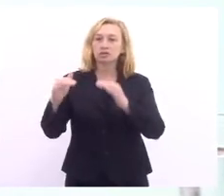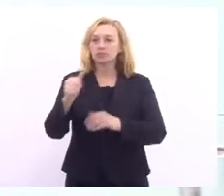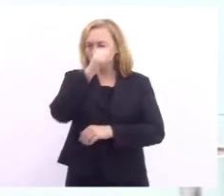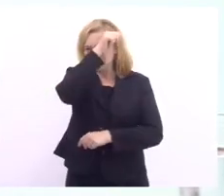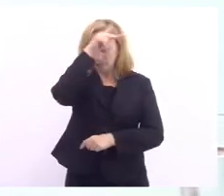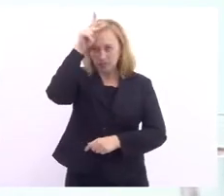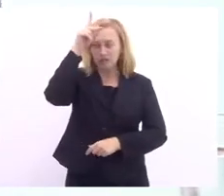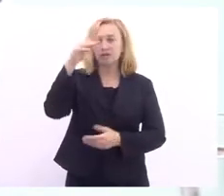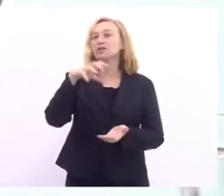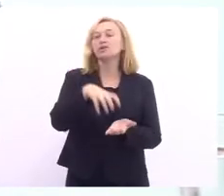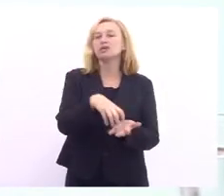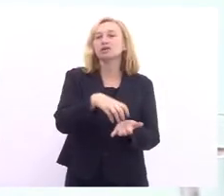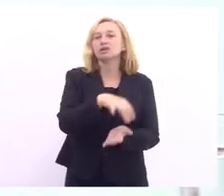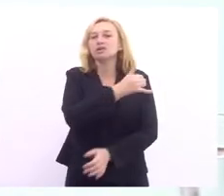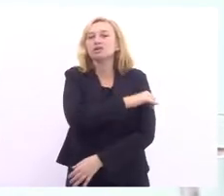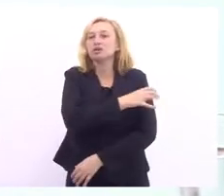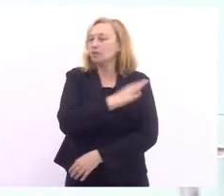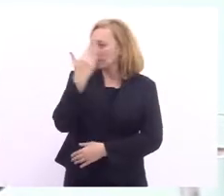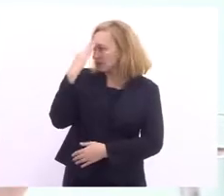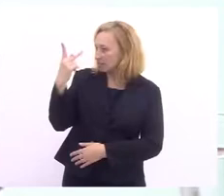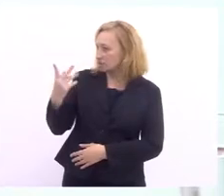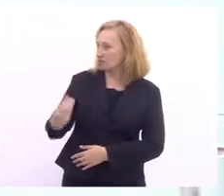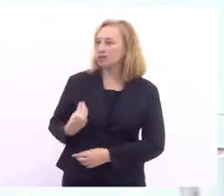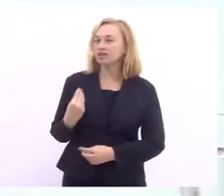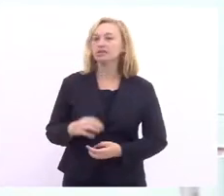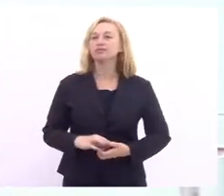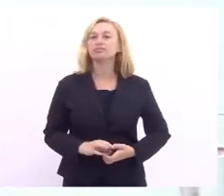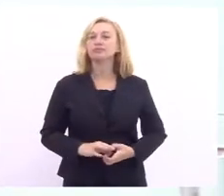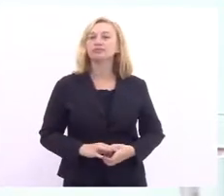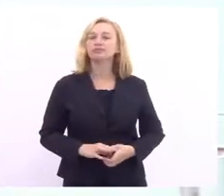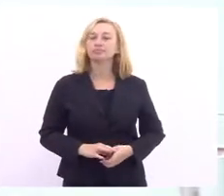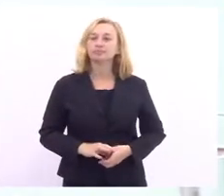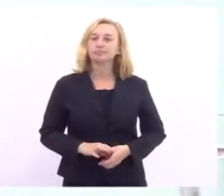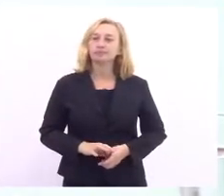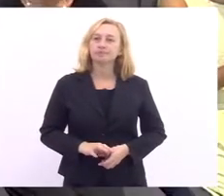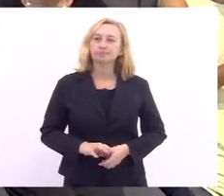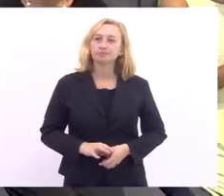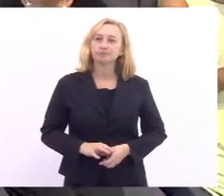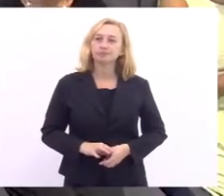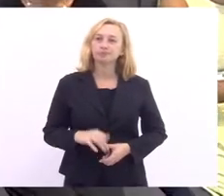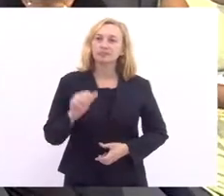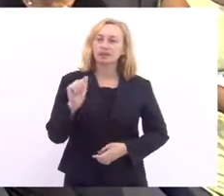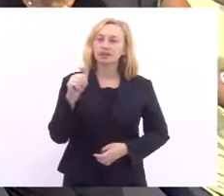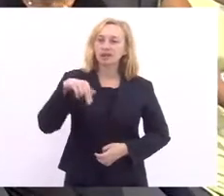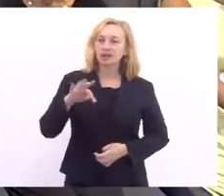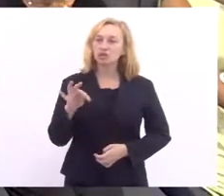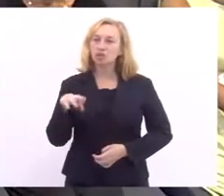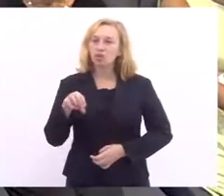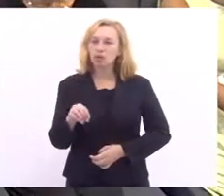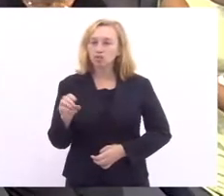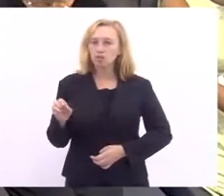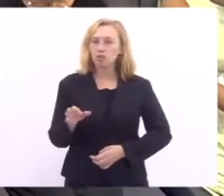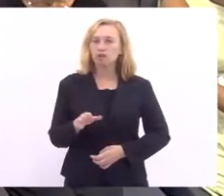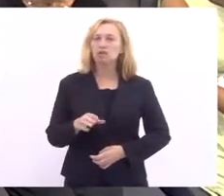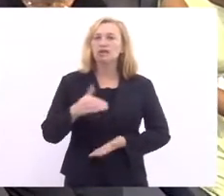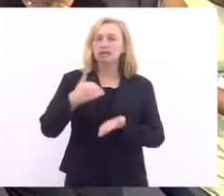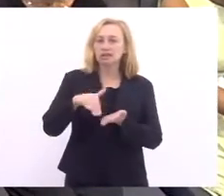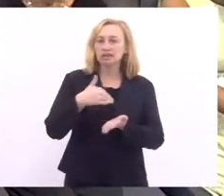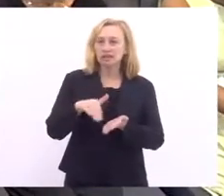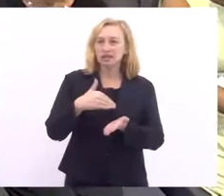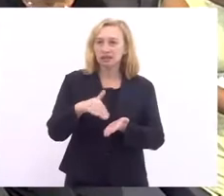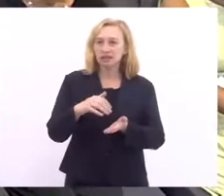centro do Rio de Janeiro por favor obrigado pela sua presença é o Antônio Oscar Peixoto secretário